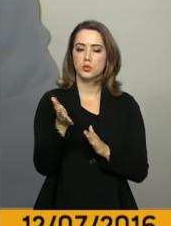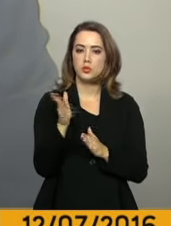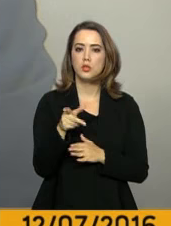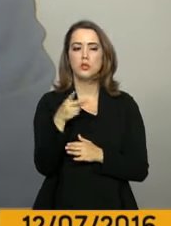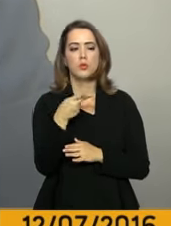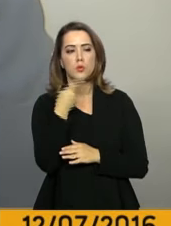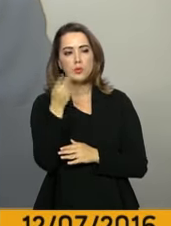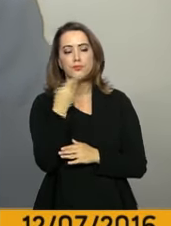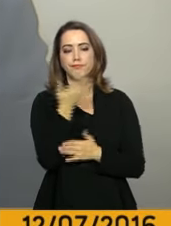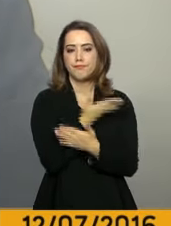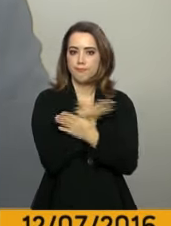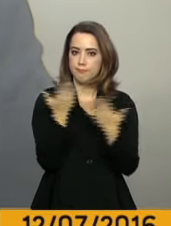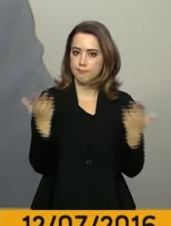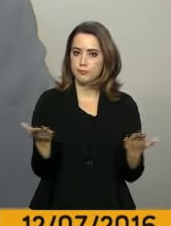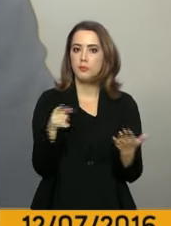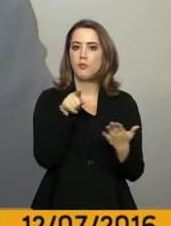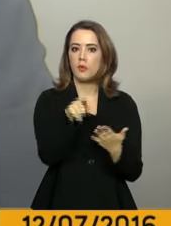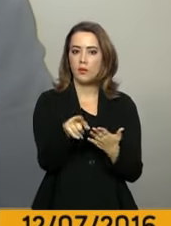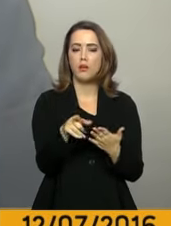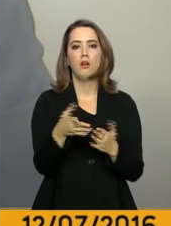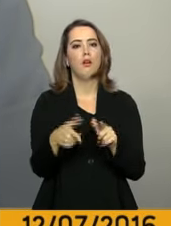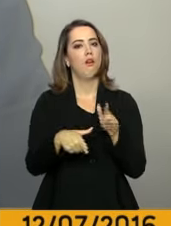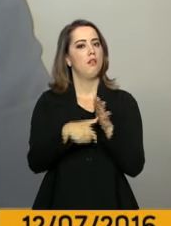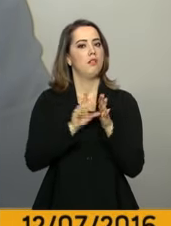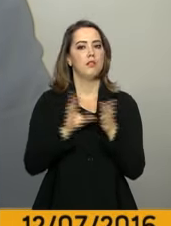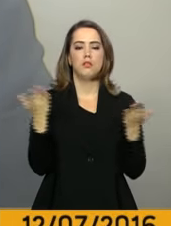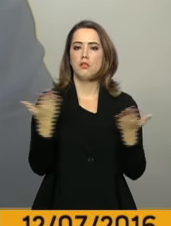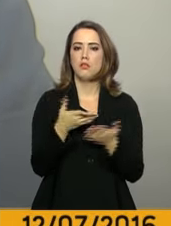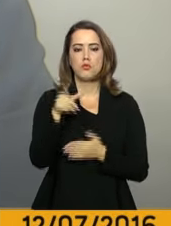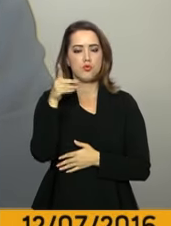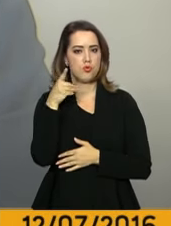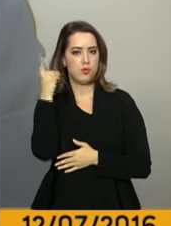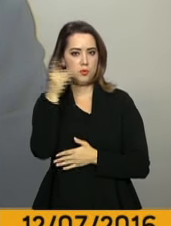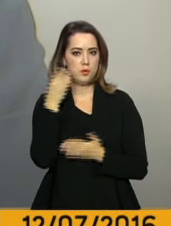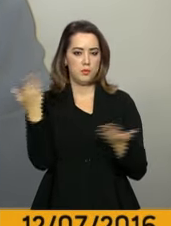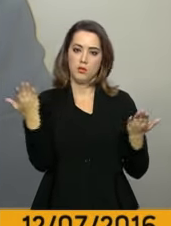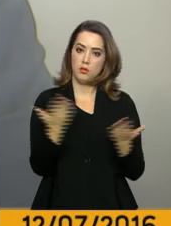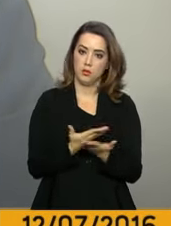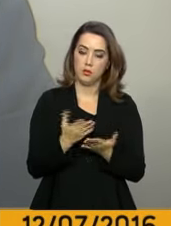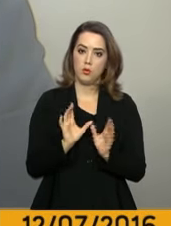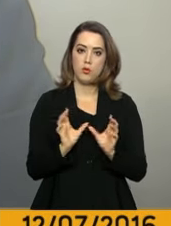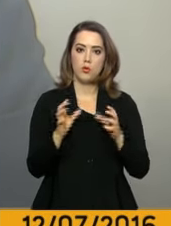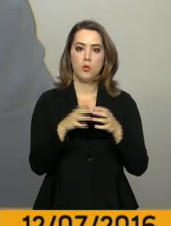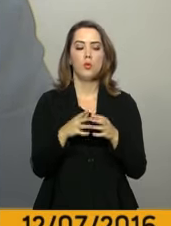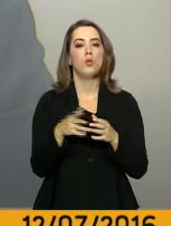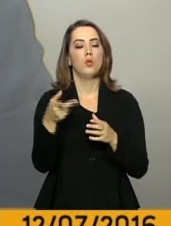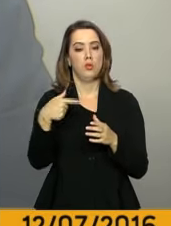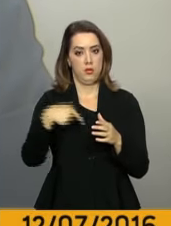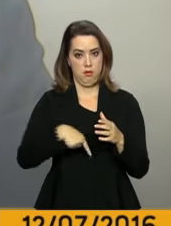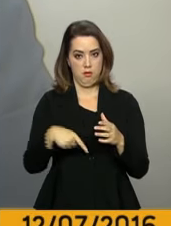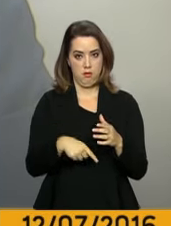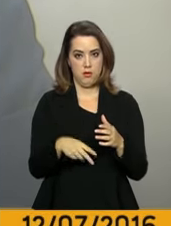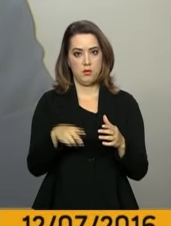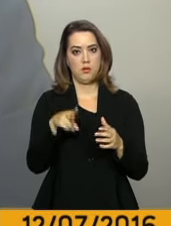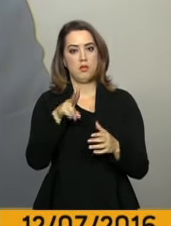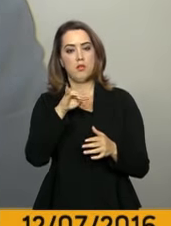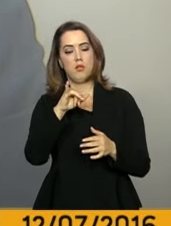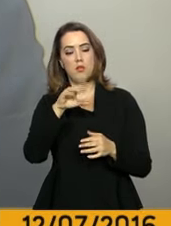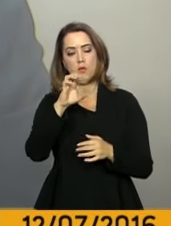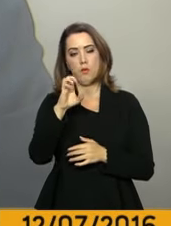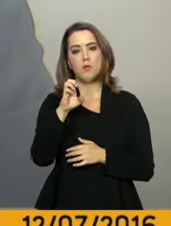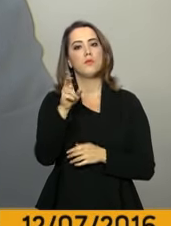momentos já me disseram fosse quando Deputado ou fosse agora eh quando como vice-presidente então eu quero